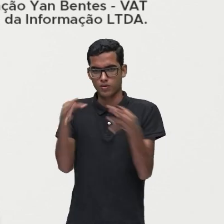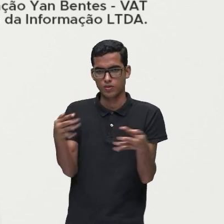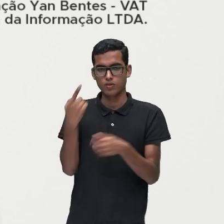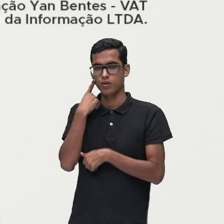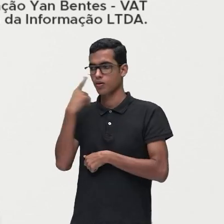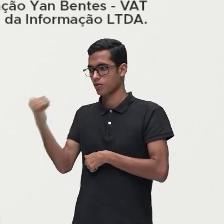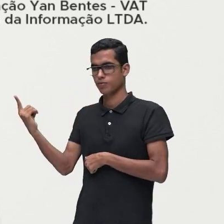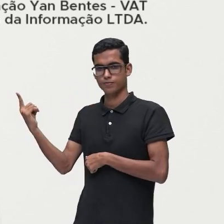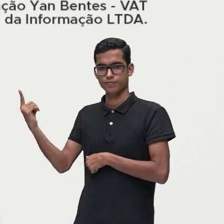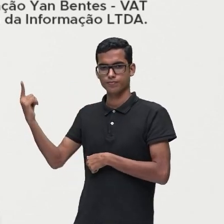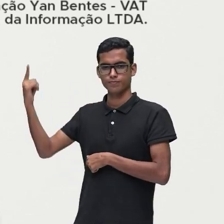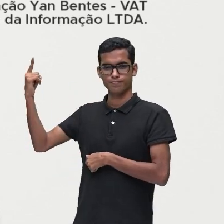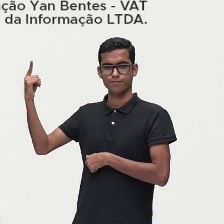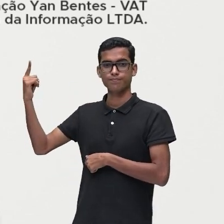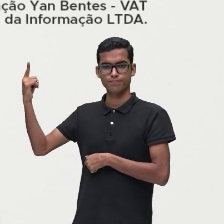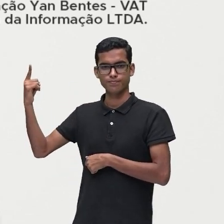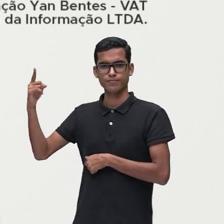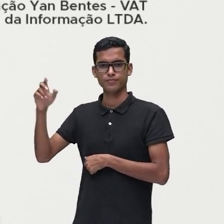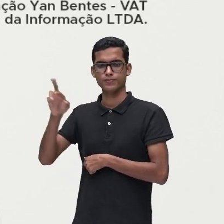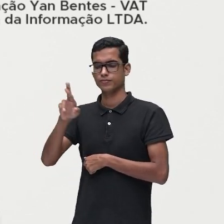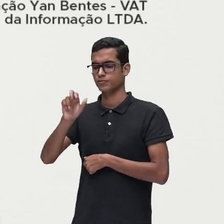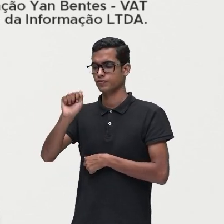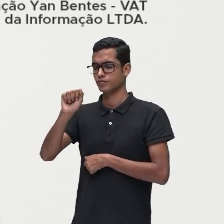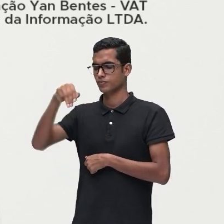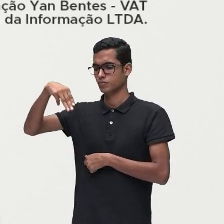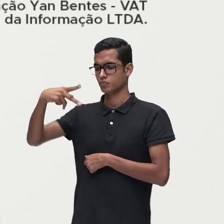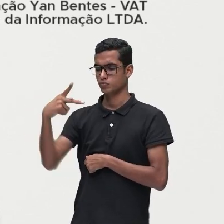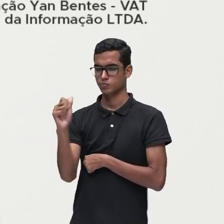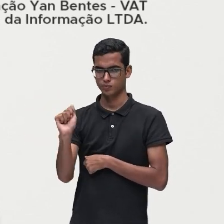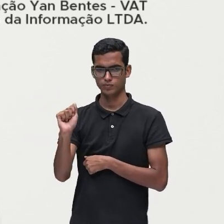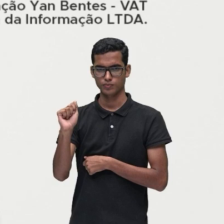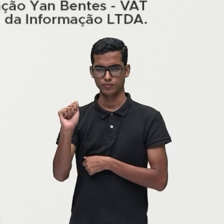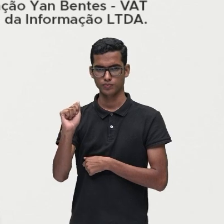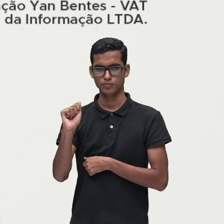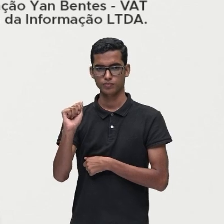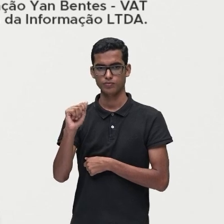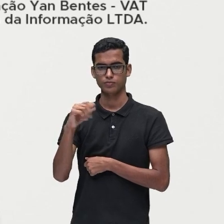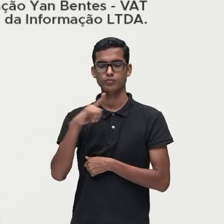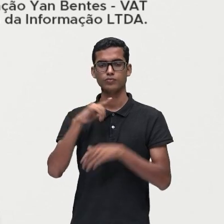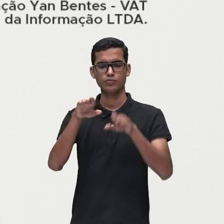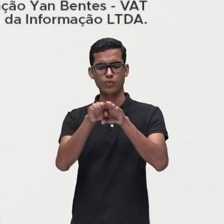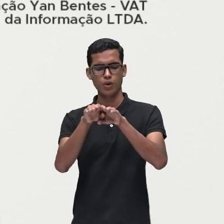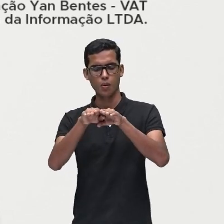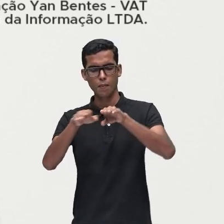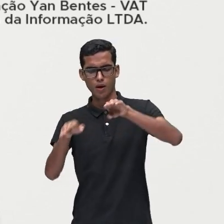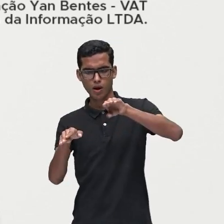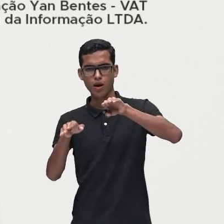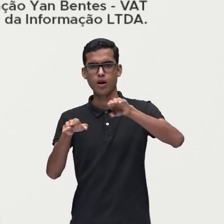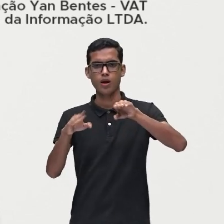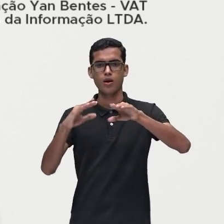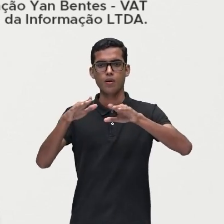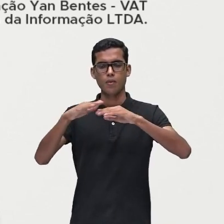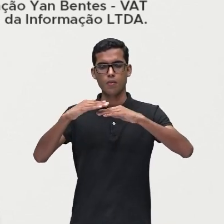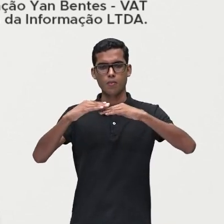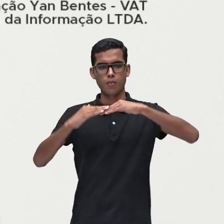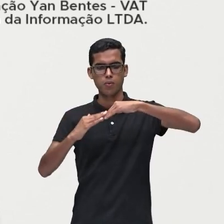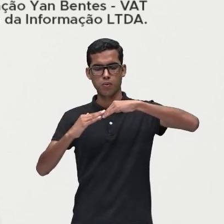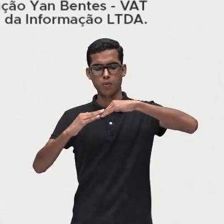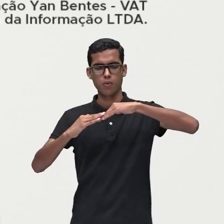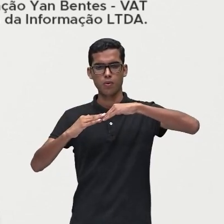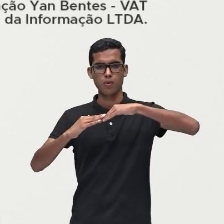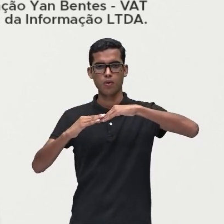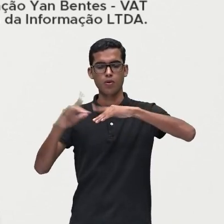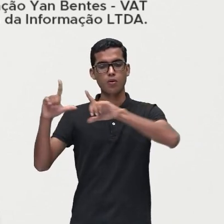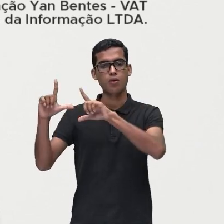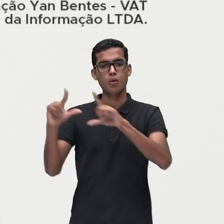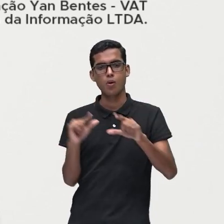um plano inclinado. O que ocorre é que a inclinação diminui a intensidade da força